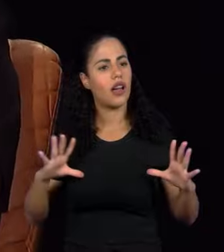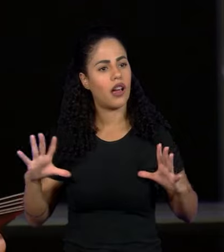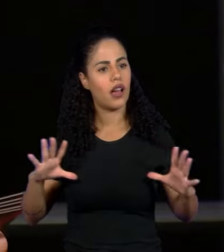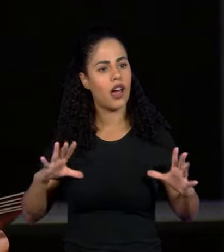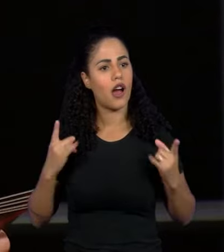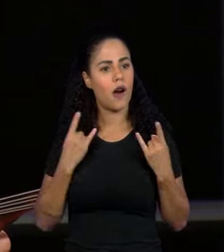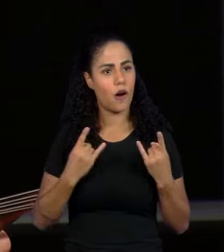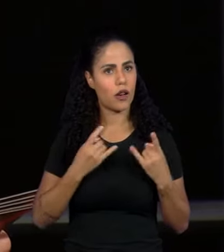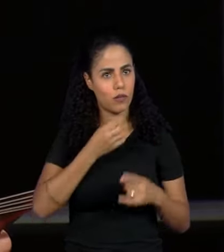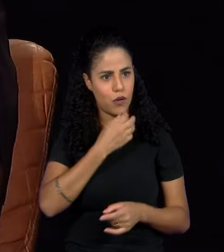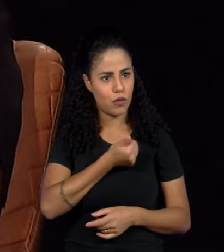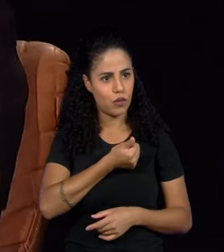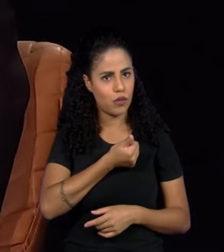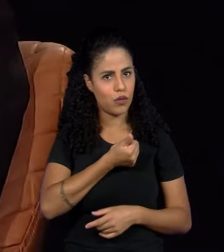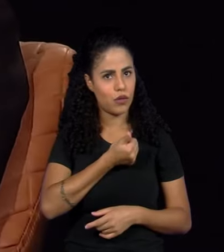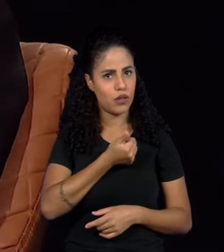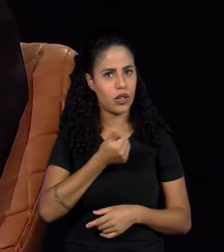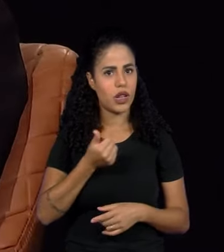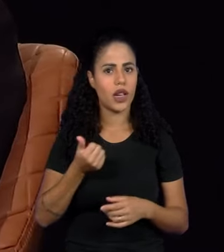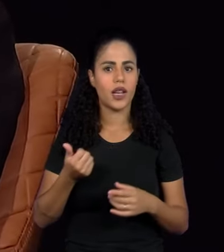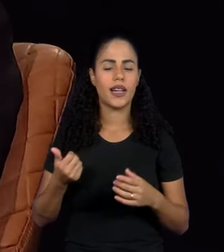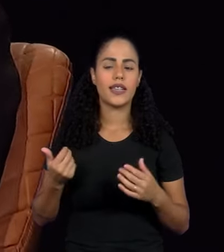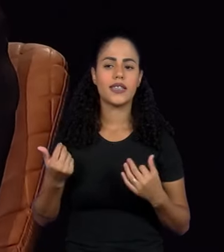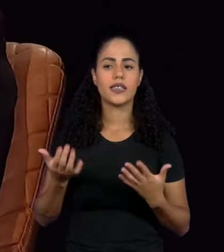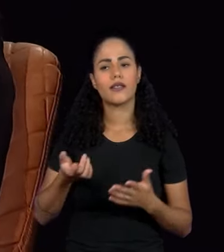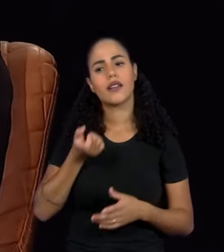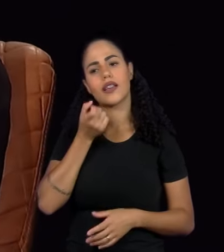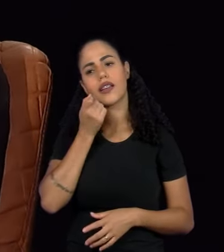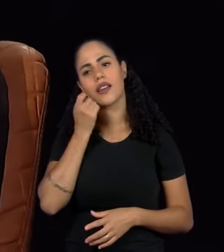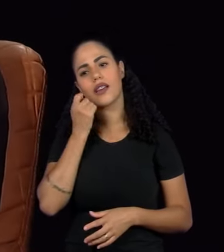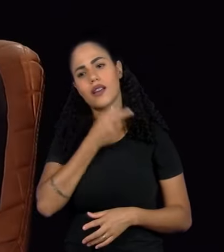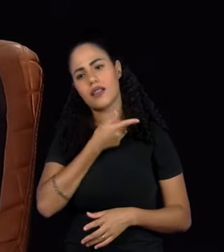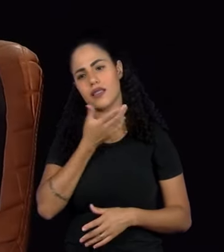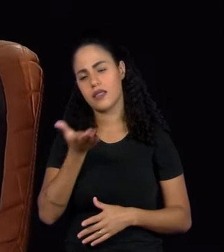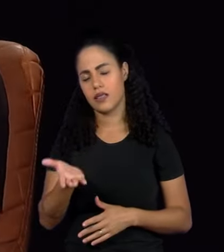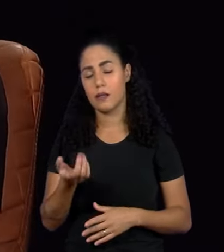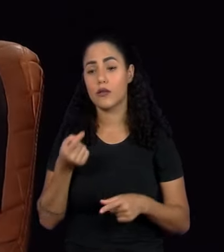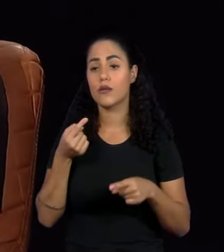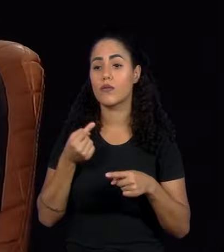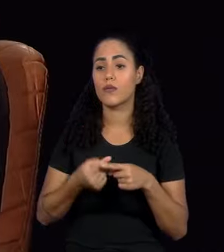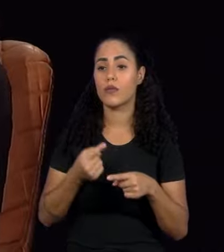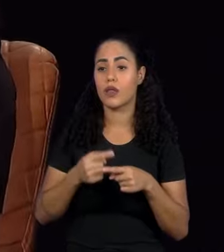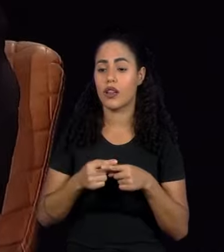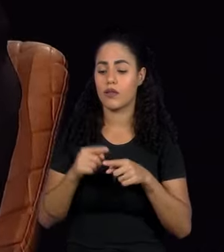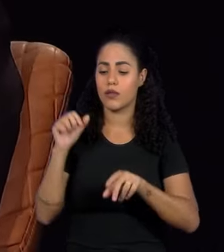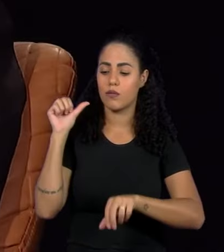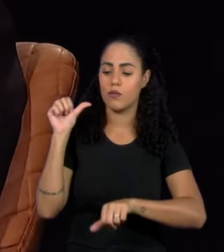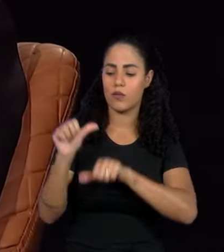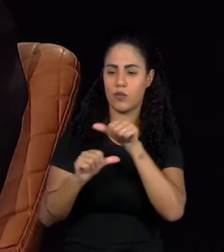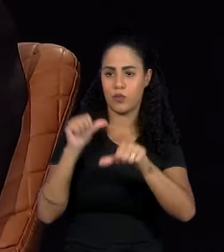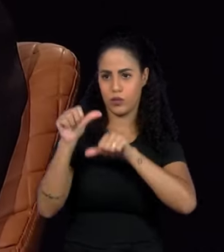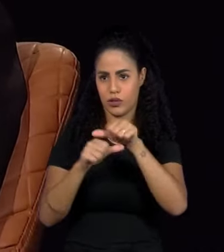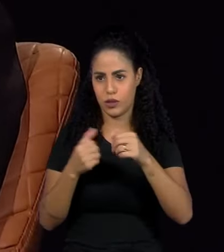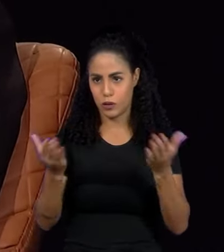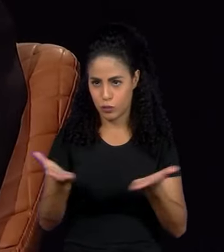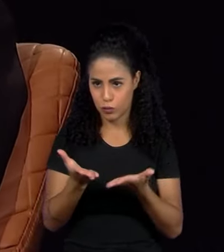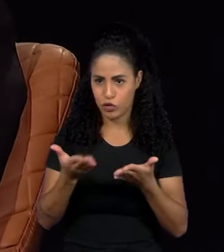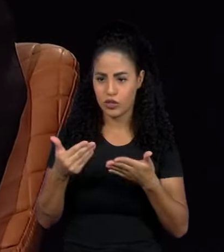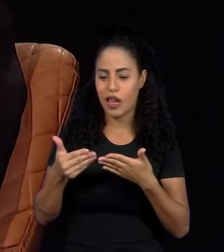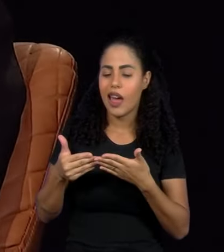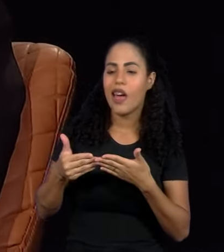não foi uma boa, né? Foi engraçado, né? Porque, você sabe, né? Hoje as coisas mudaram bastante, Atílio, mas na